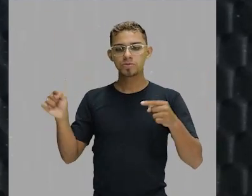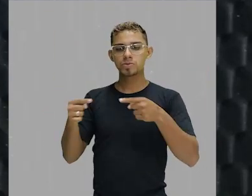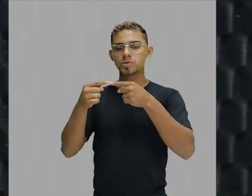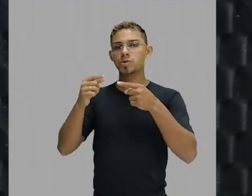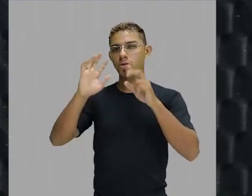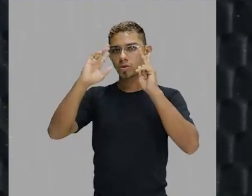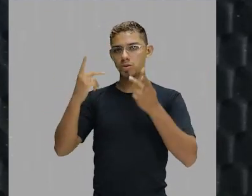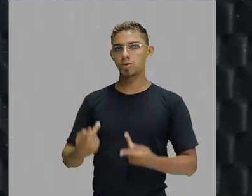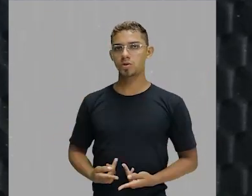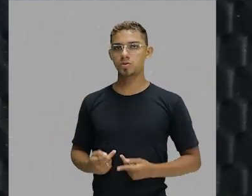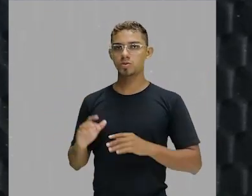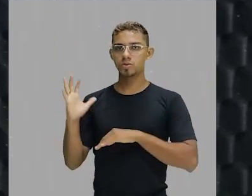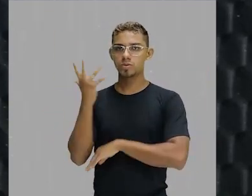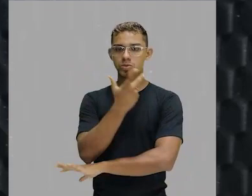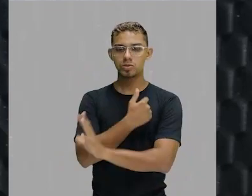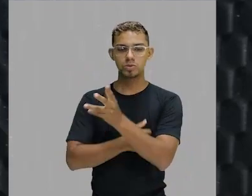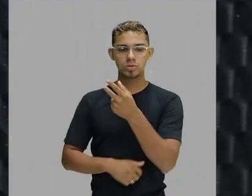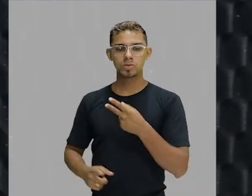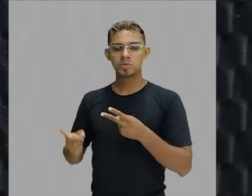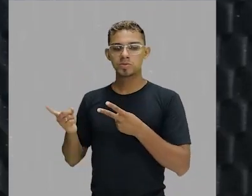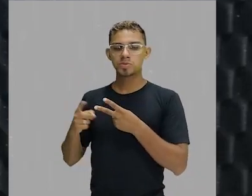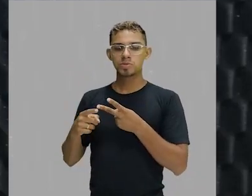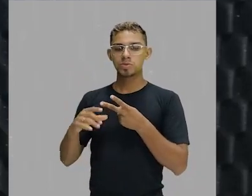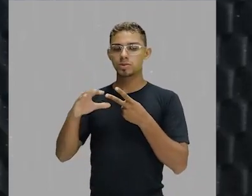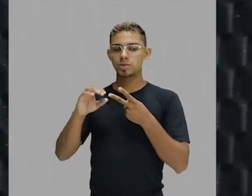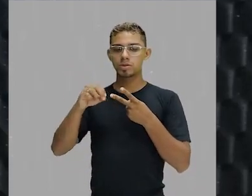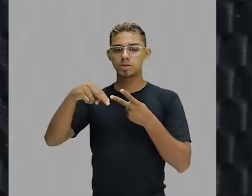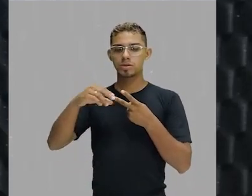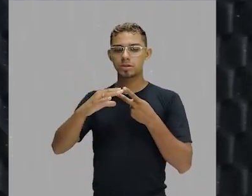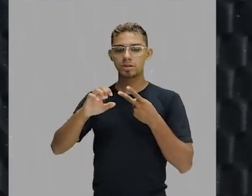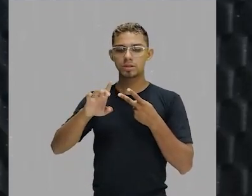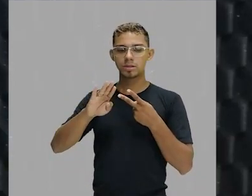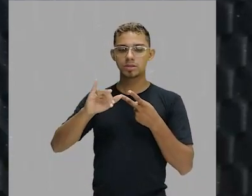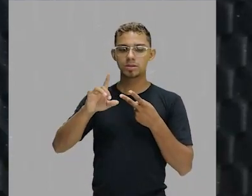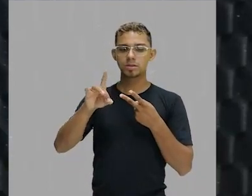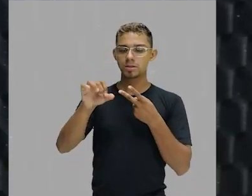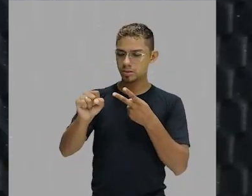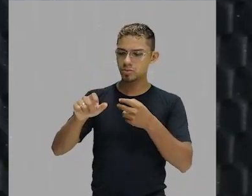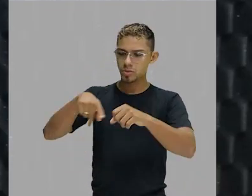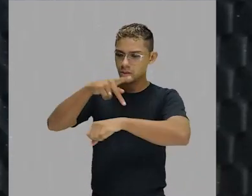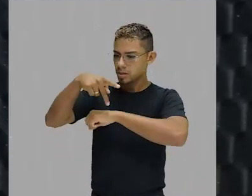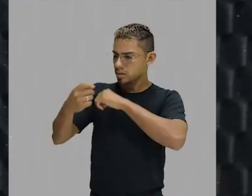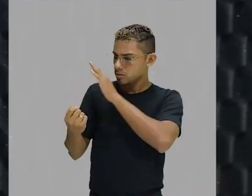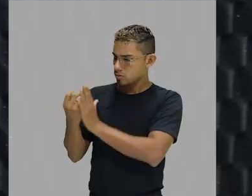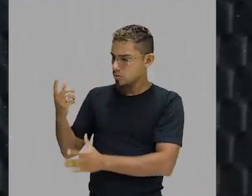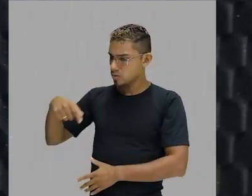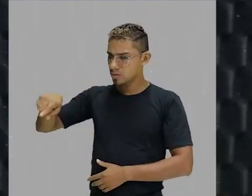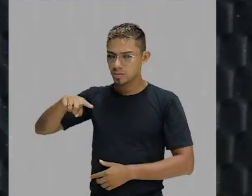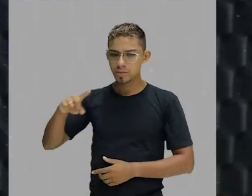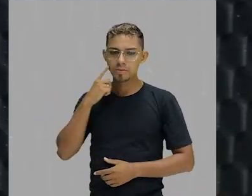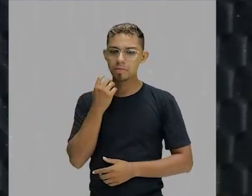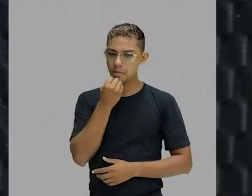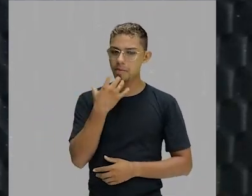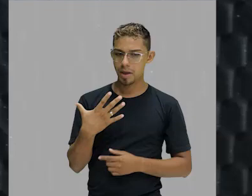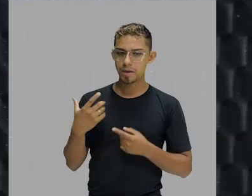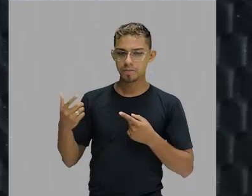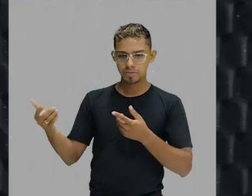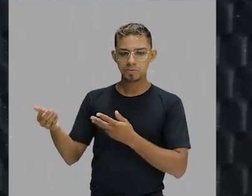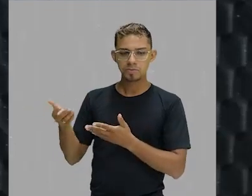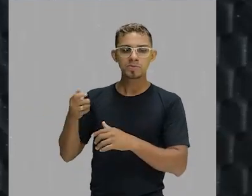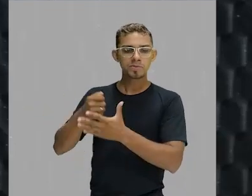natureza. Os concebidos, intencionalmente. Eu fiz uma praça. A professora praça está linda, gostei pra caramba. Ele é um bem